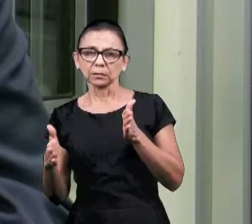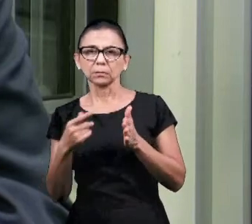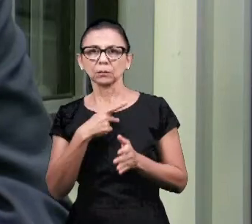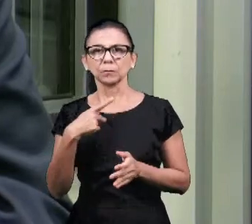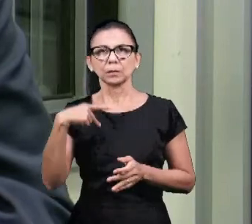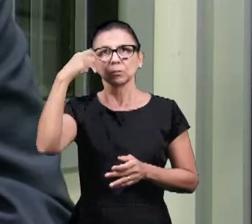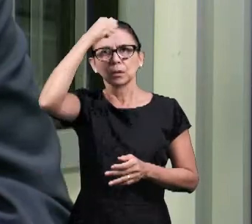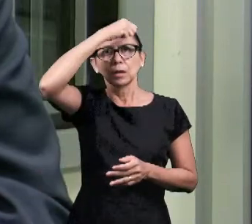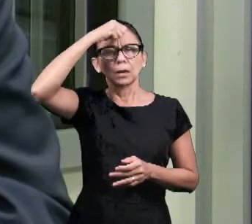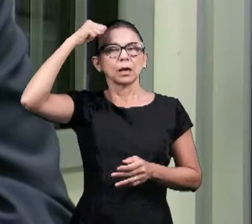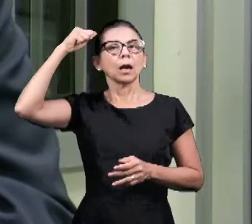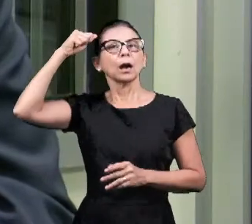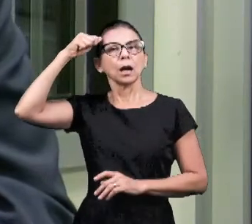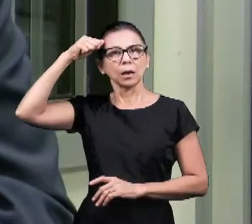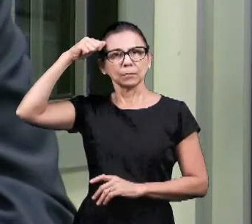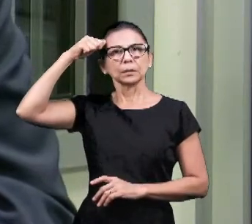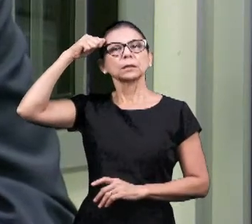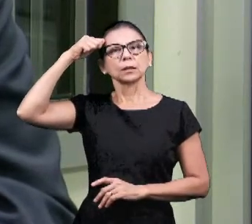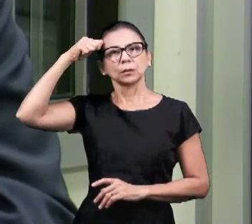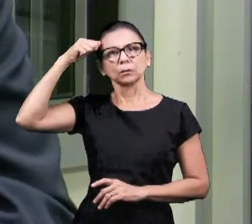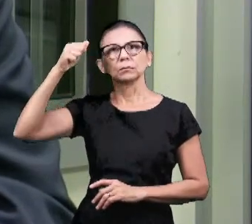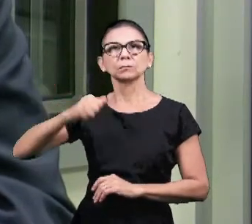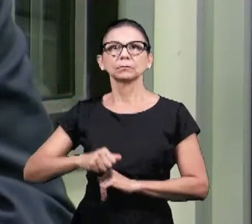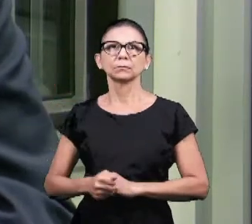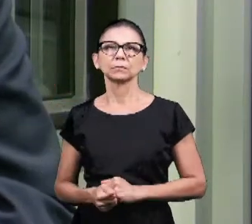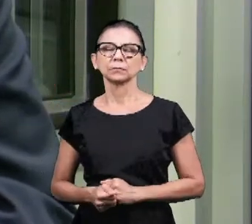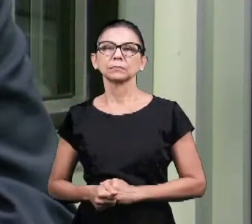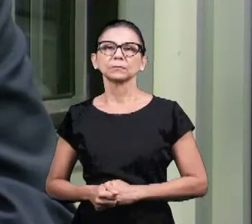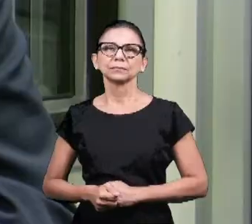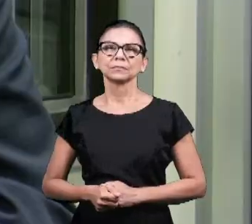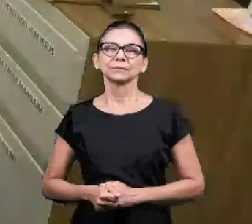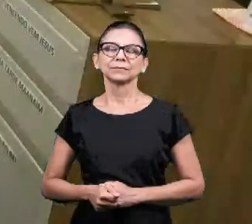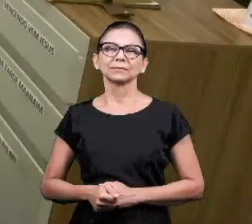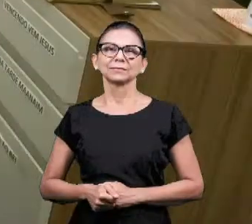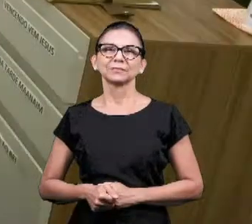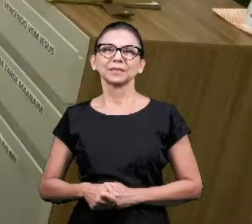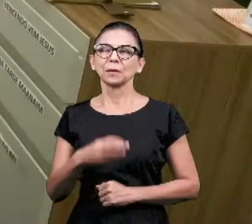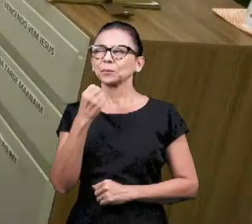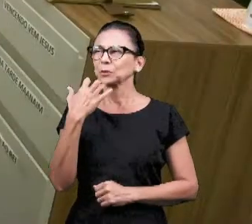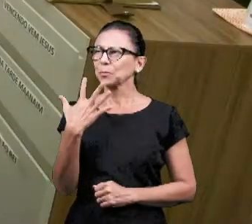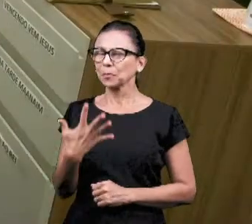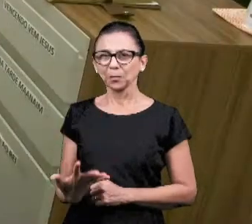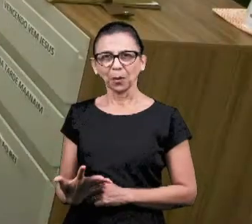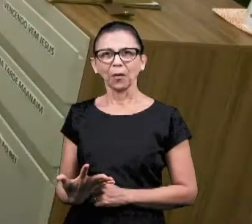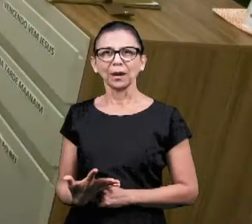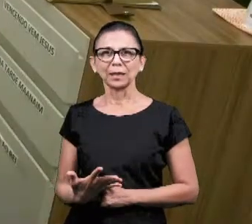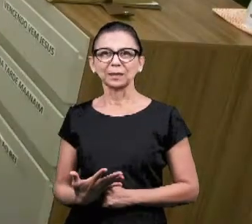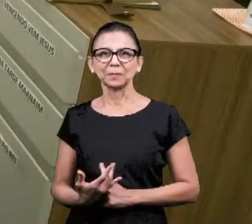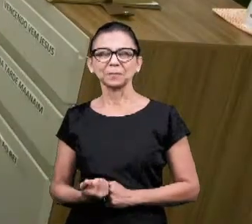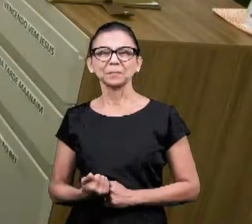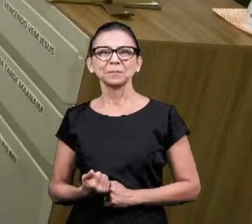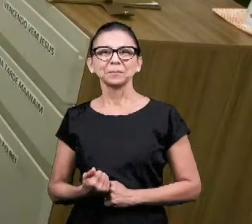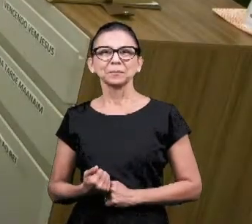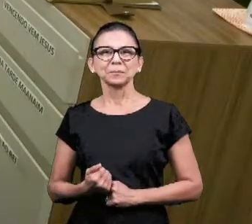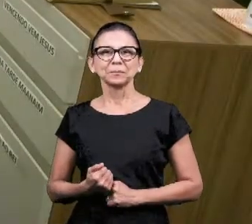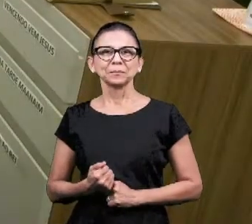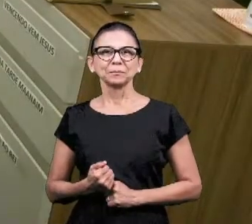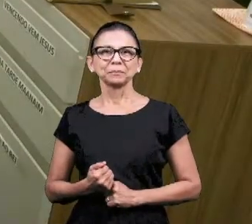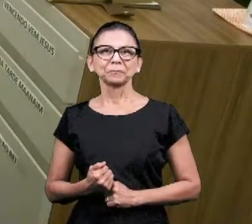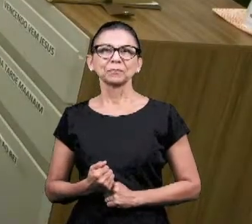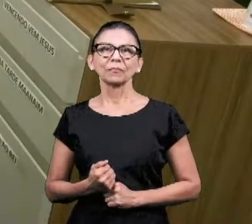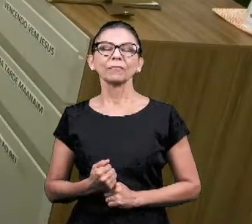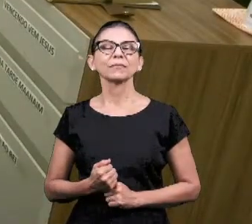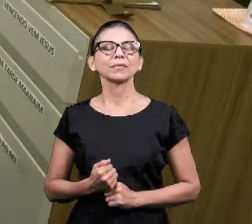homem que mora no meu coração. Amém. Pastor Amadeu realmente é um pastor muito querido. Pastor Ricardo, o